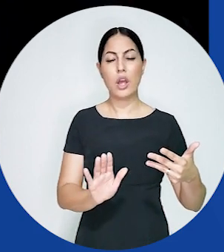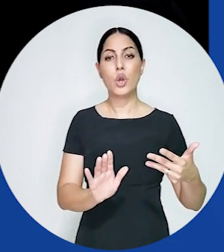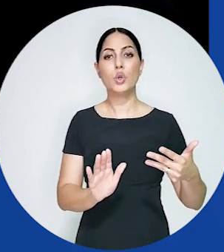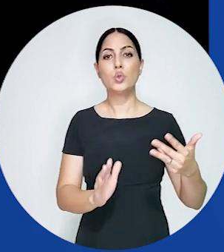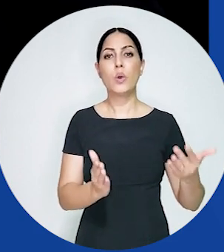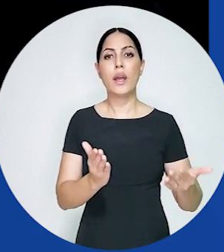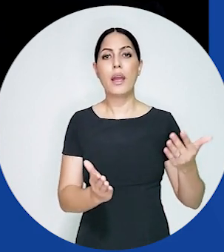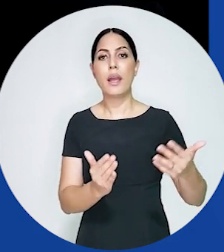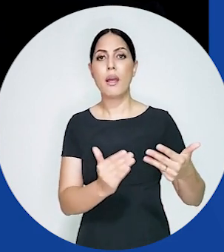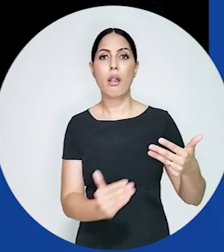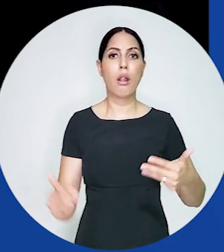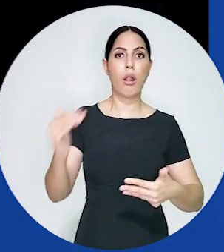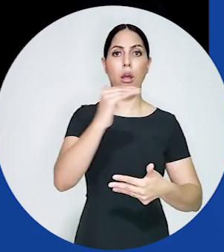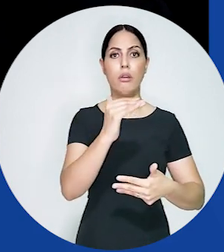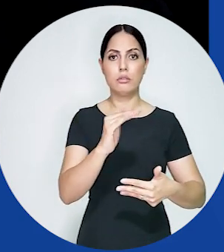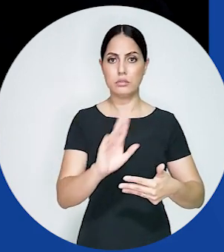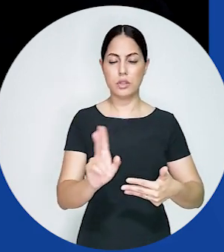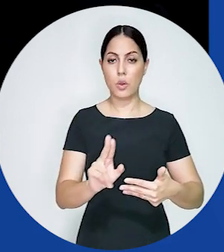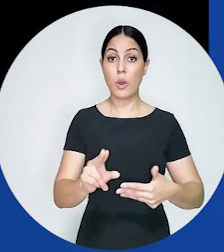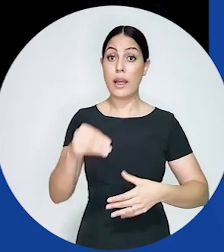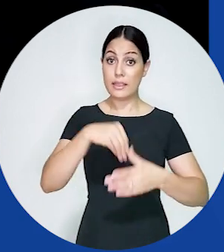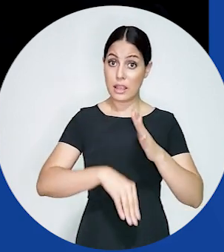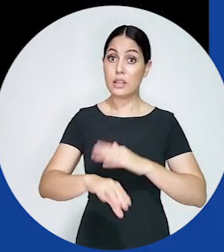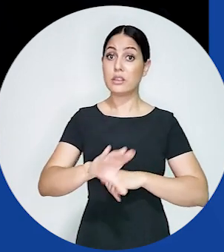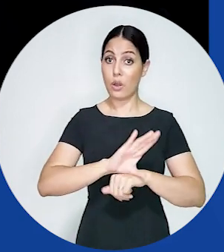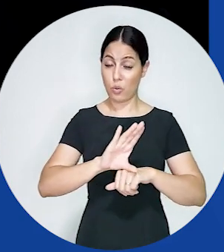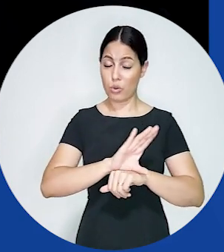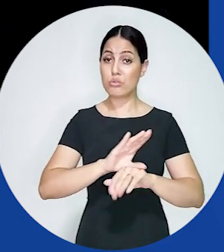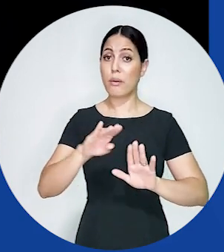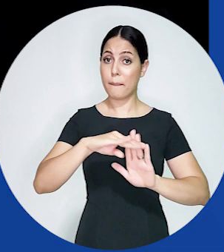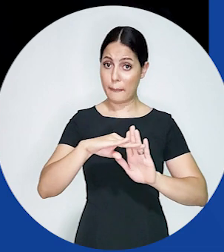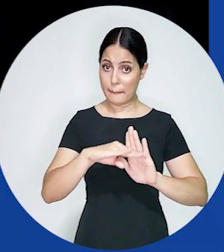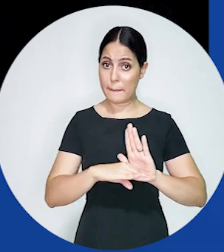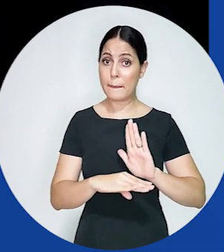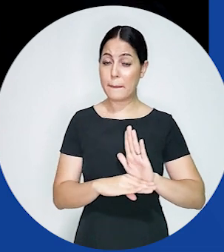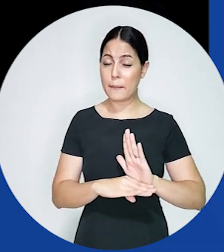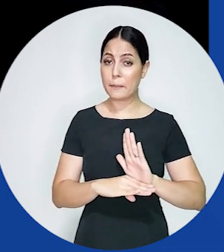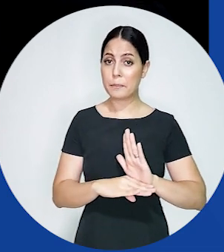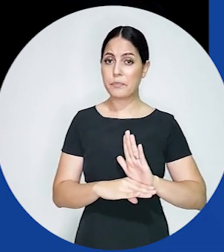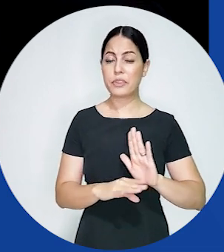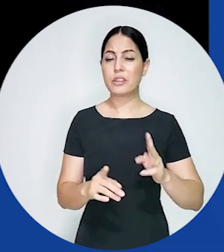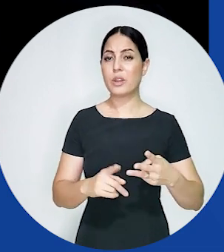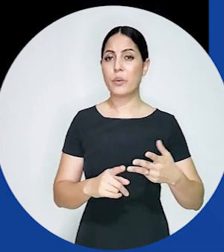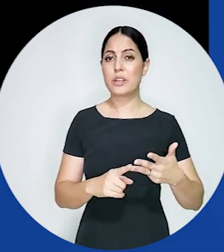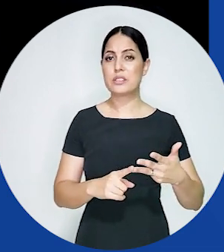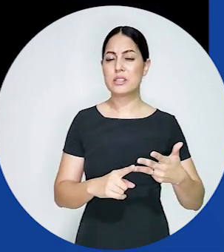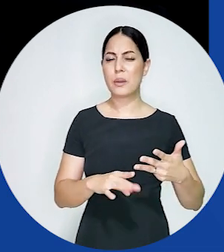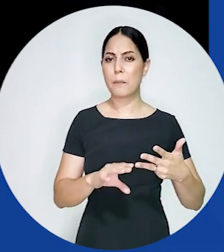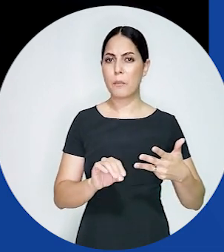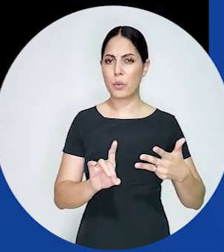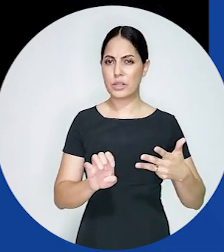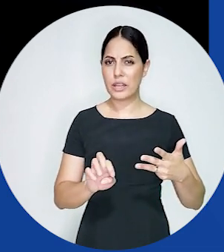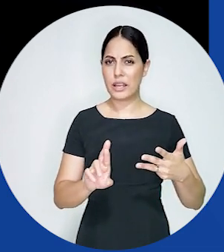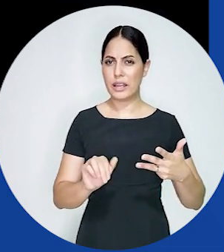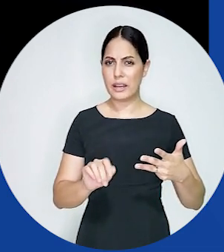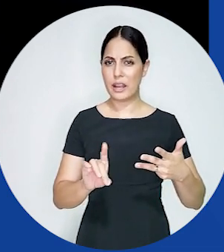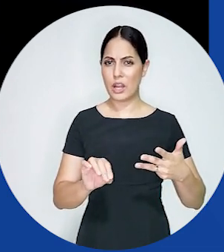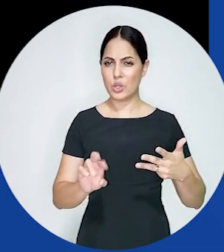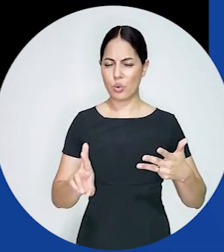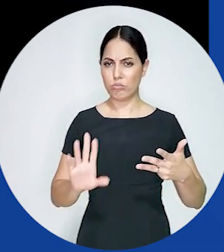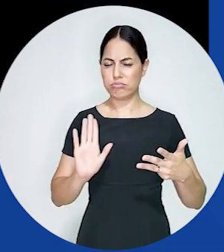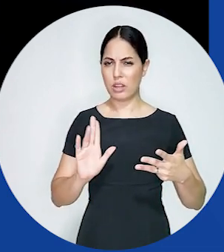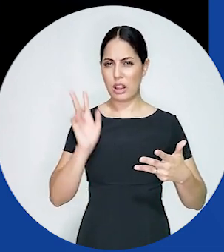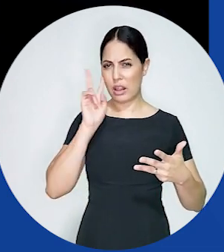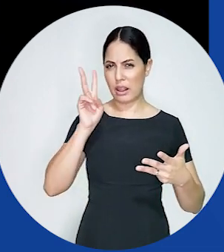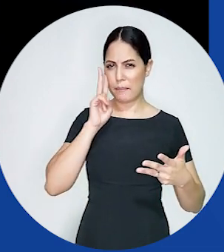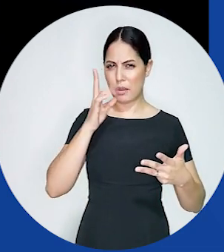pressupostos constitucionais. Ela não é um poder superior aos demais, como se me permite relembrar o caso do poder moderador